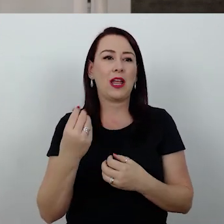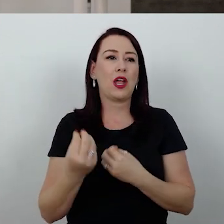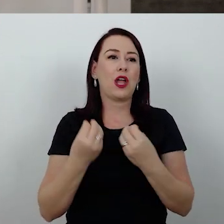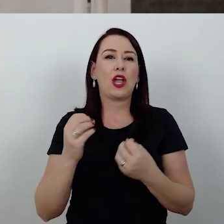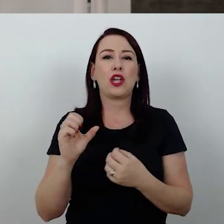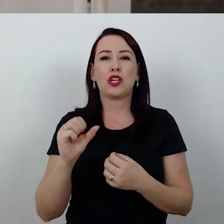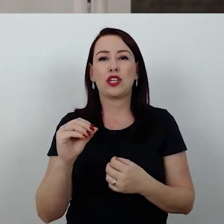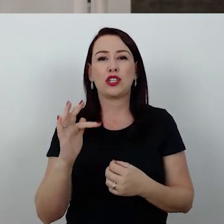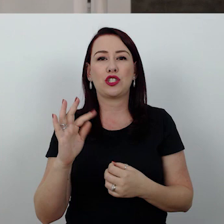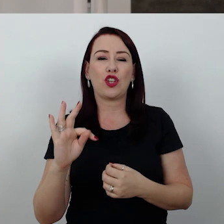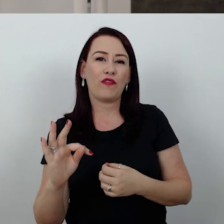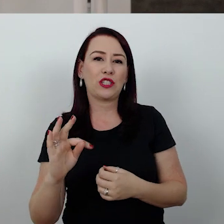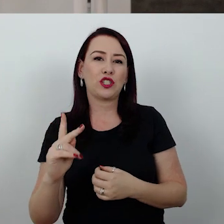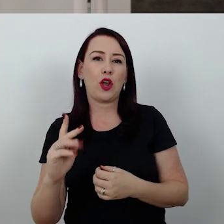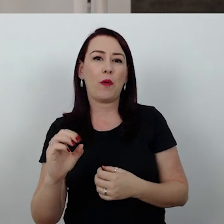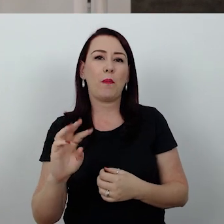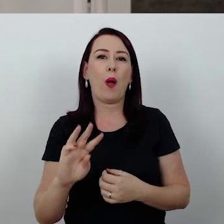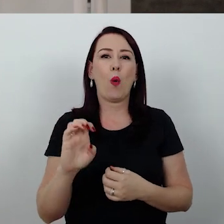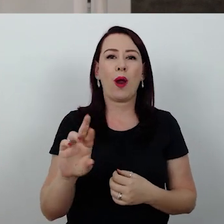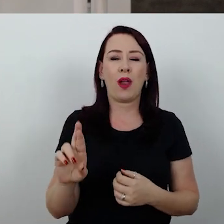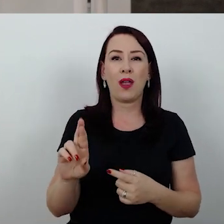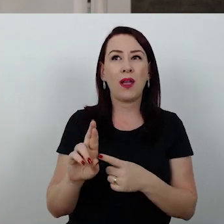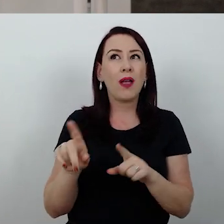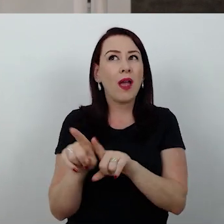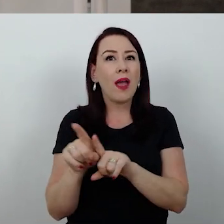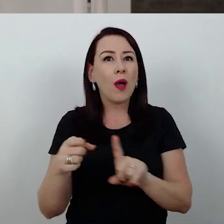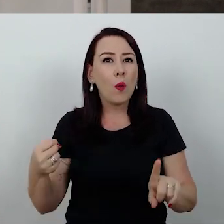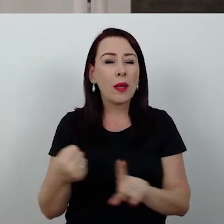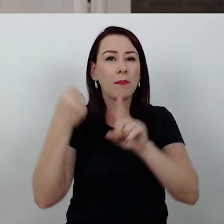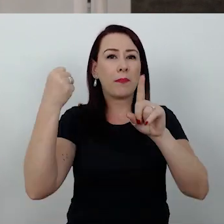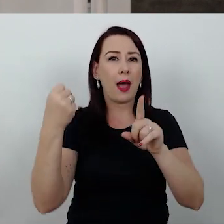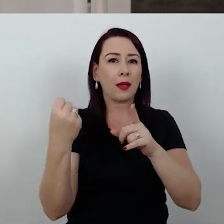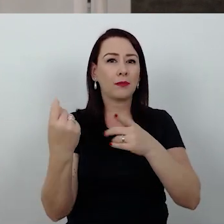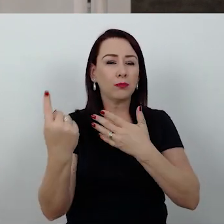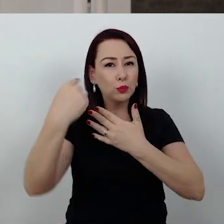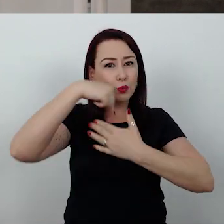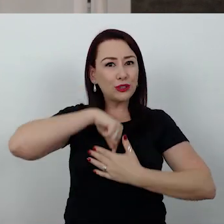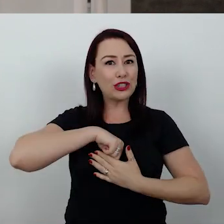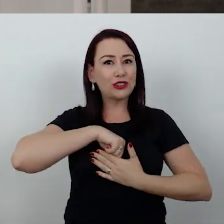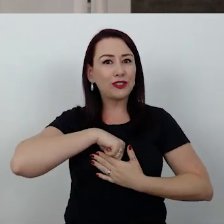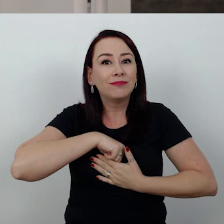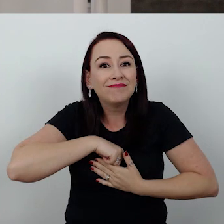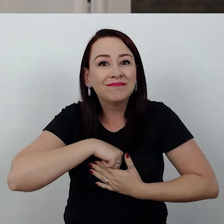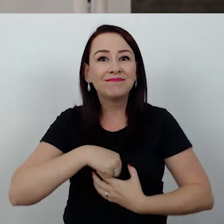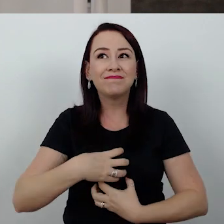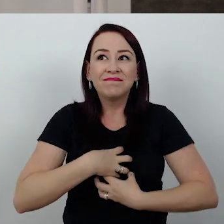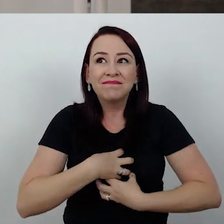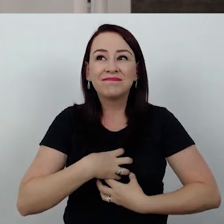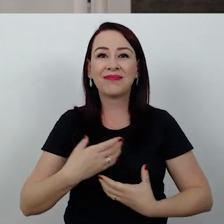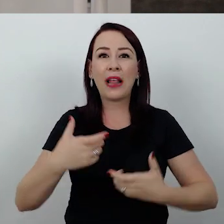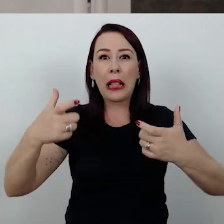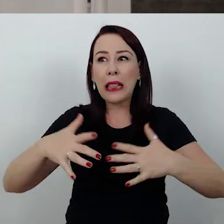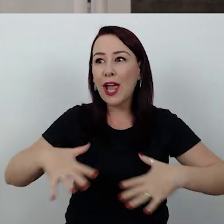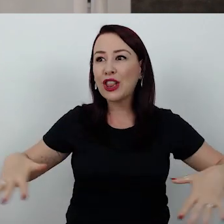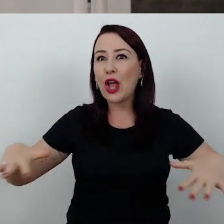como soft power, né? Que é esse impacto subjetivo mesmo de se projetar o território nas telas,